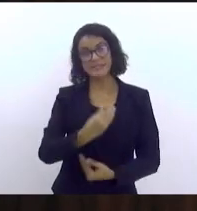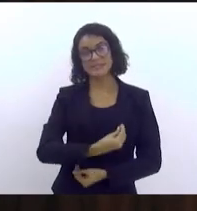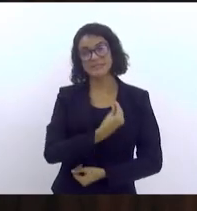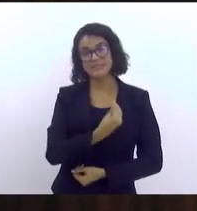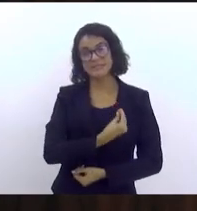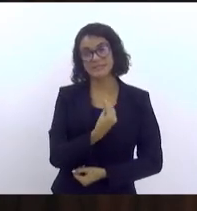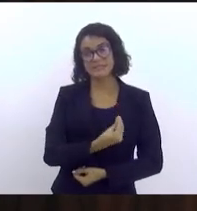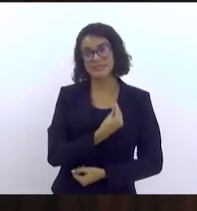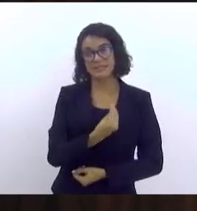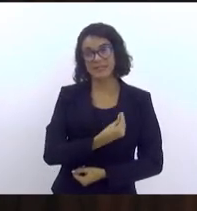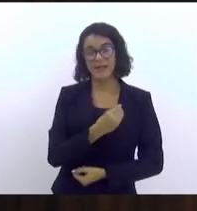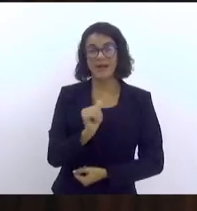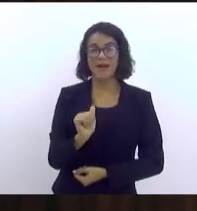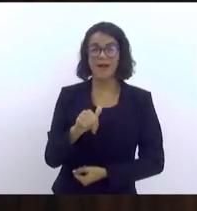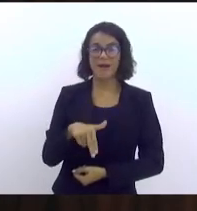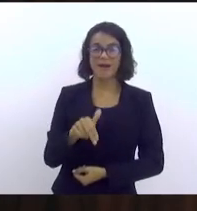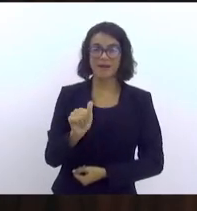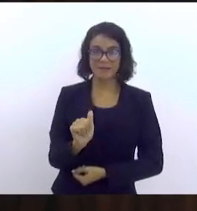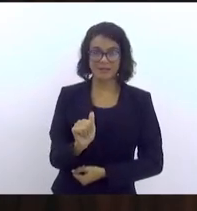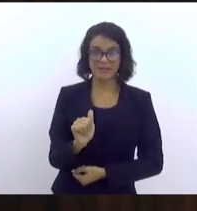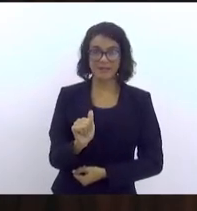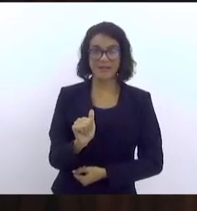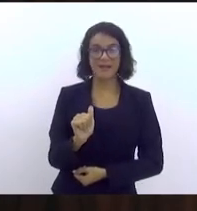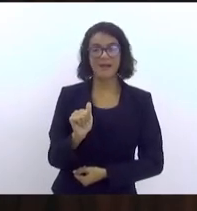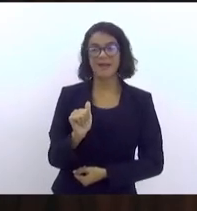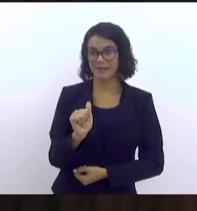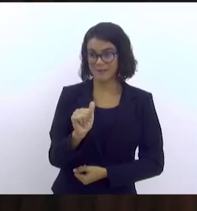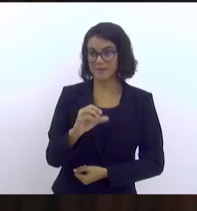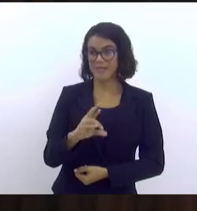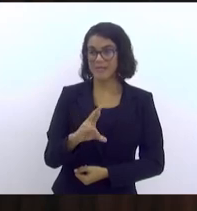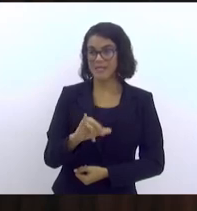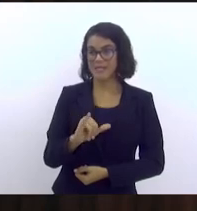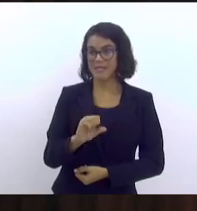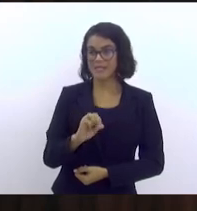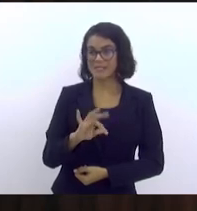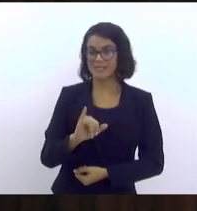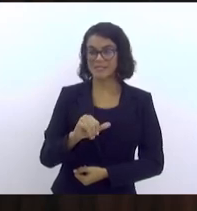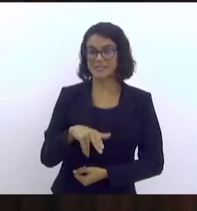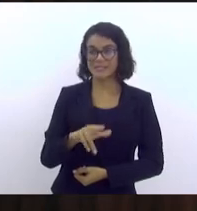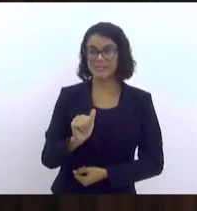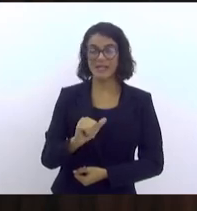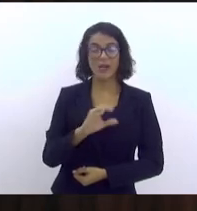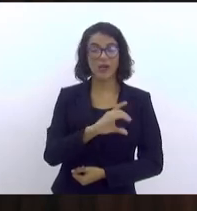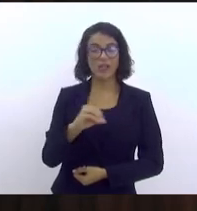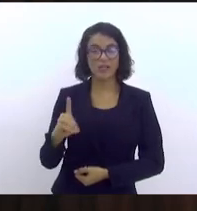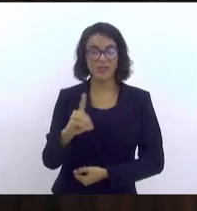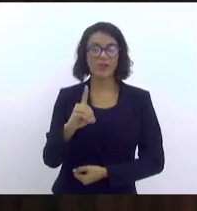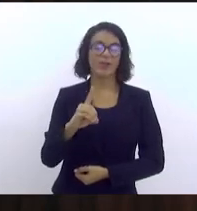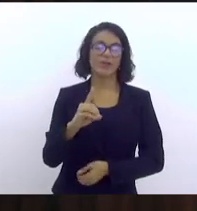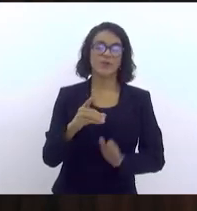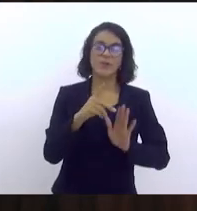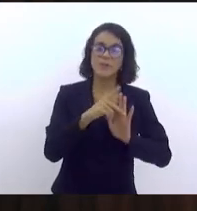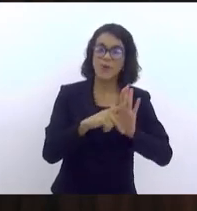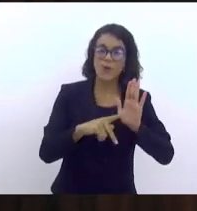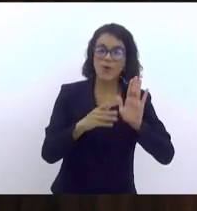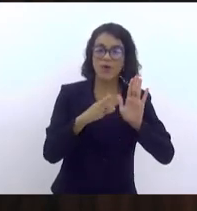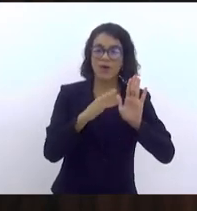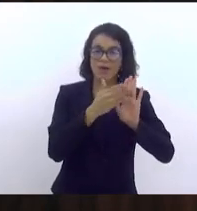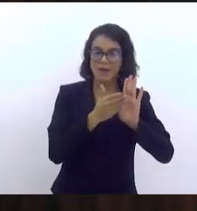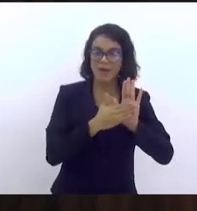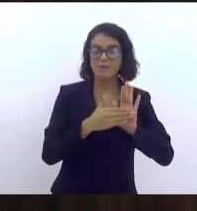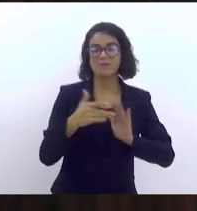presença da Ana Ana Cristina Tavares coordenadora técnica do programa de saúde